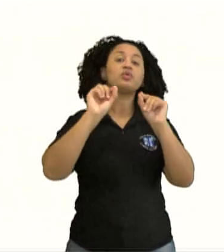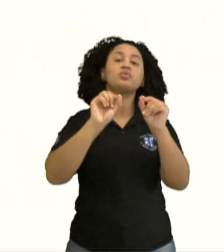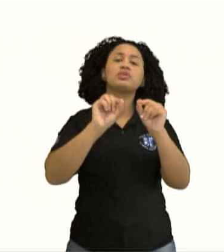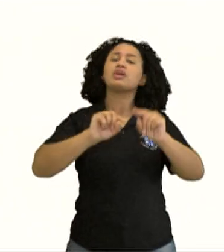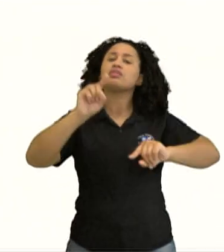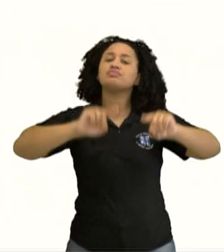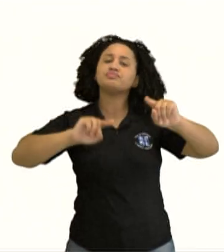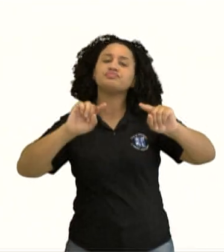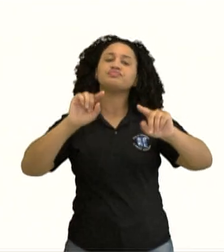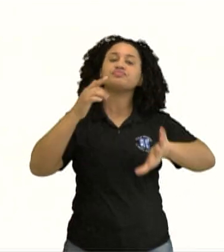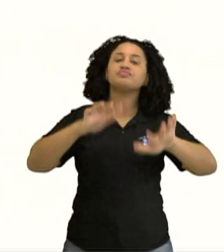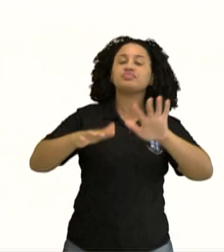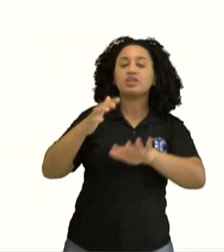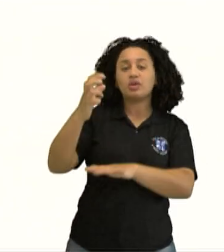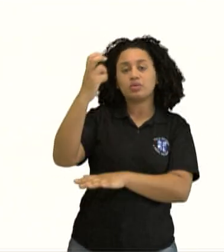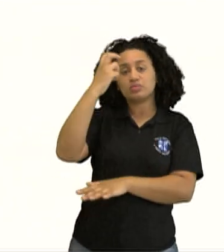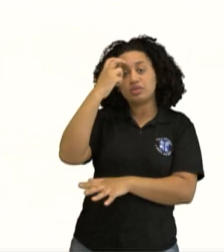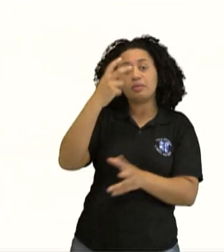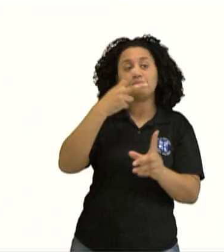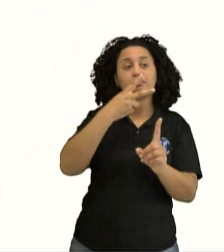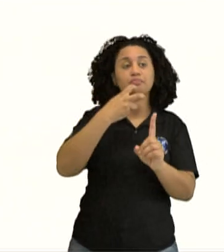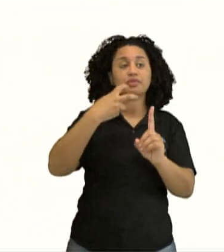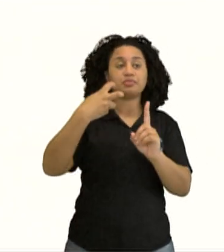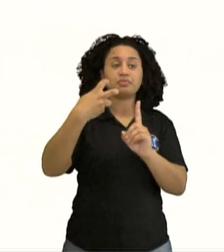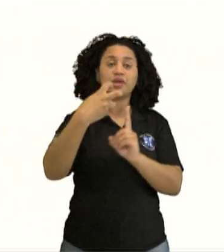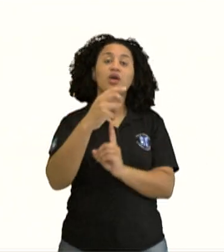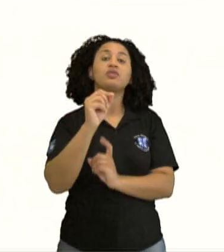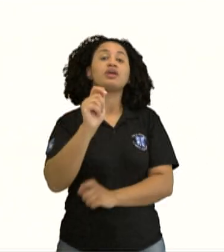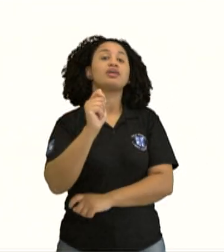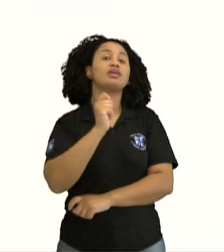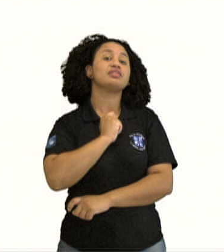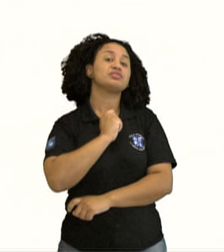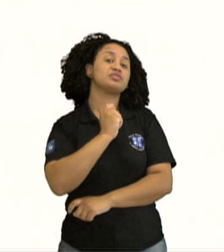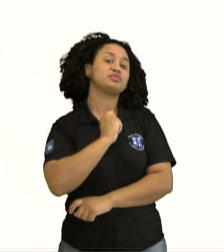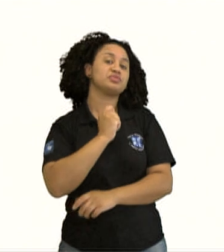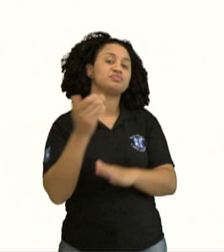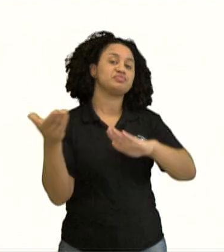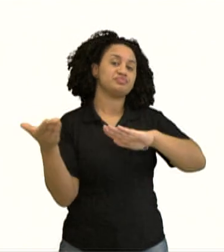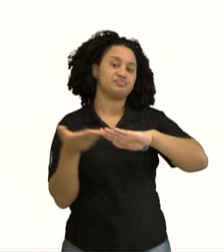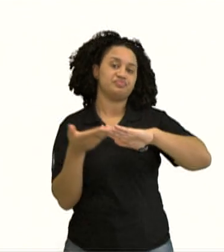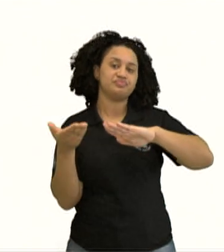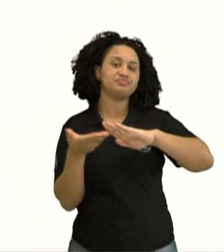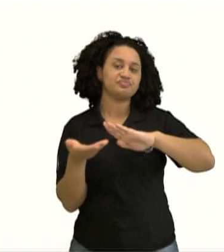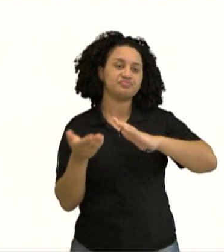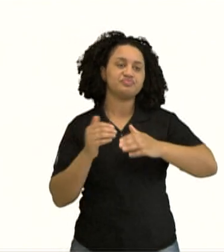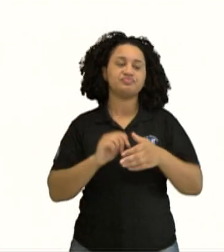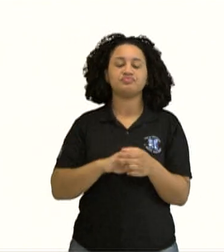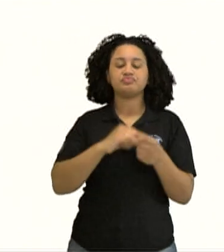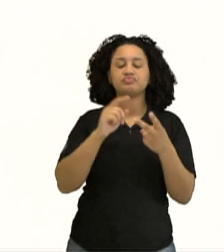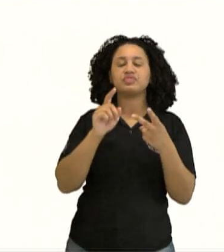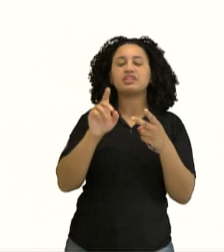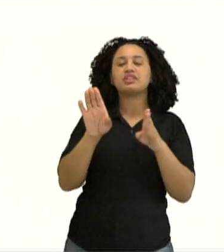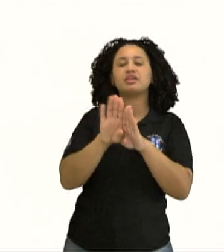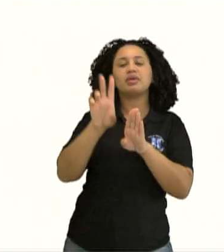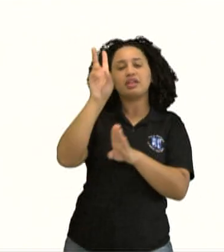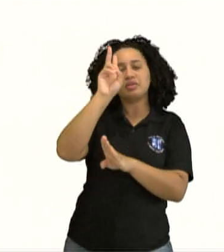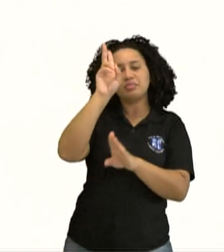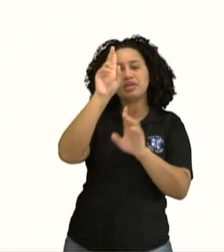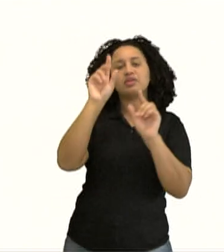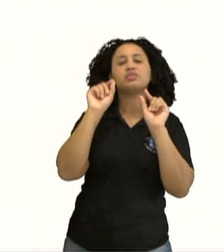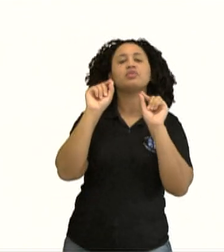relativismo cultural na perspectiva da antropologia contemporânea. Sempre lembrando